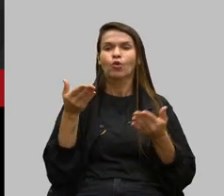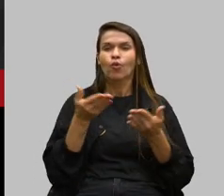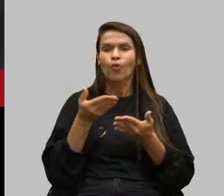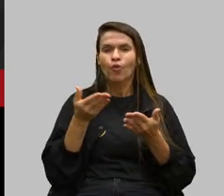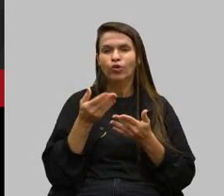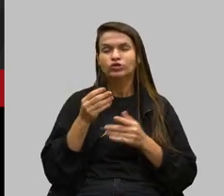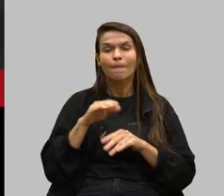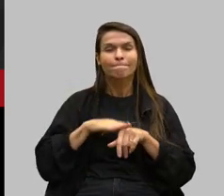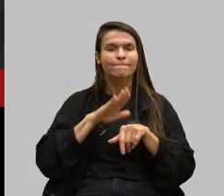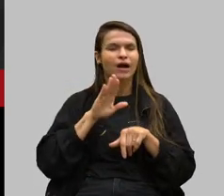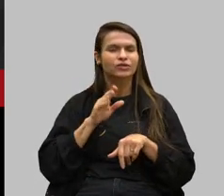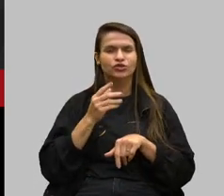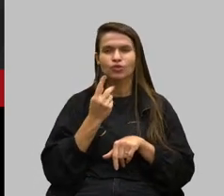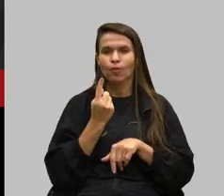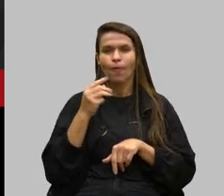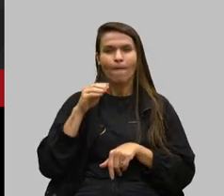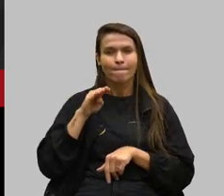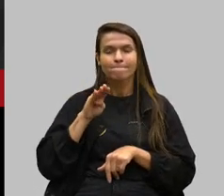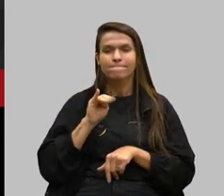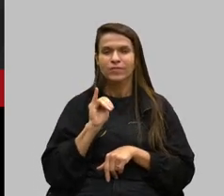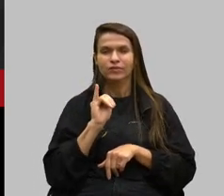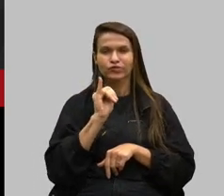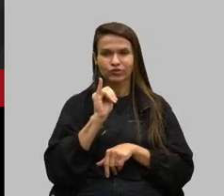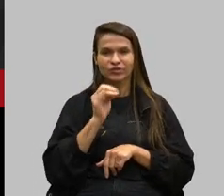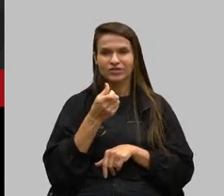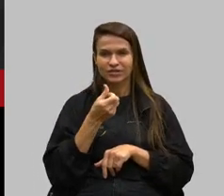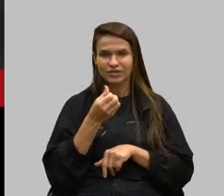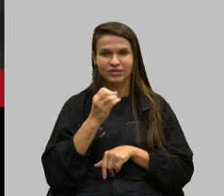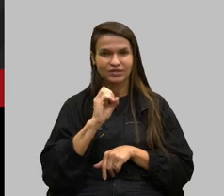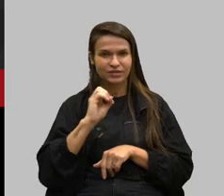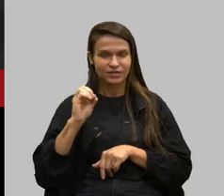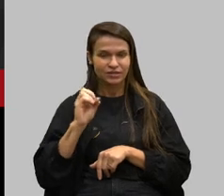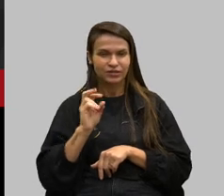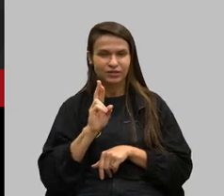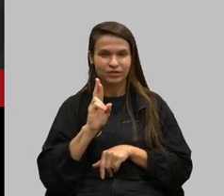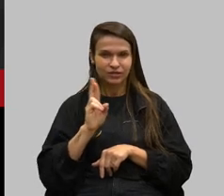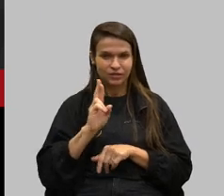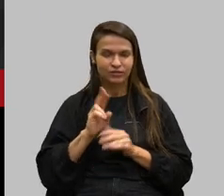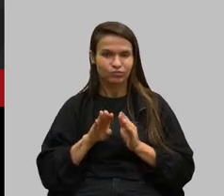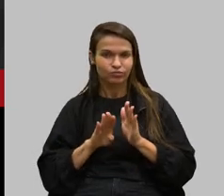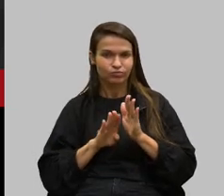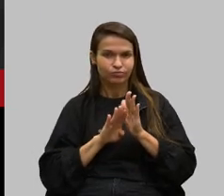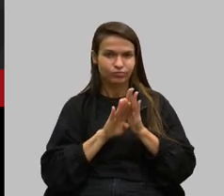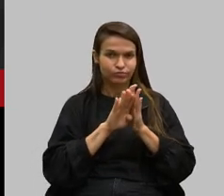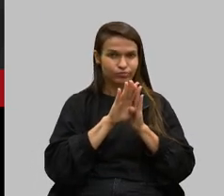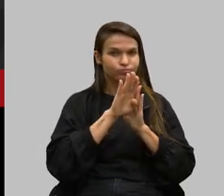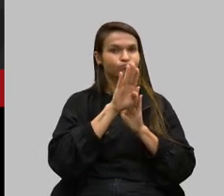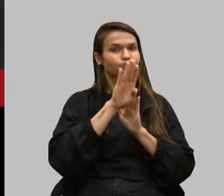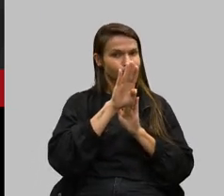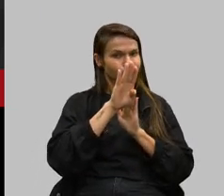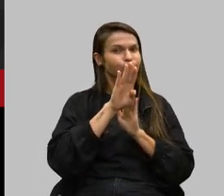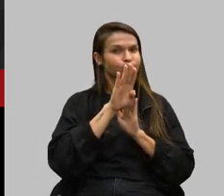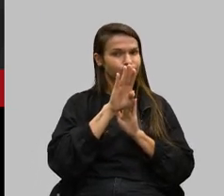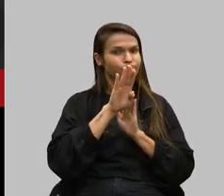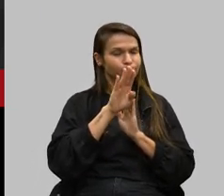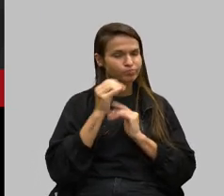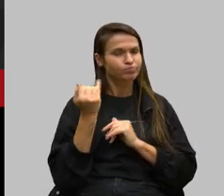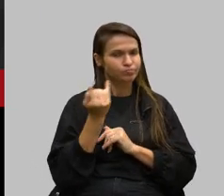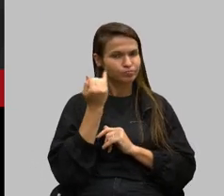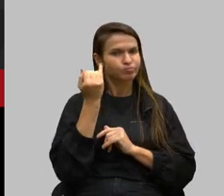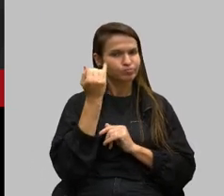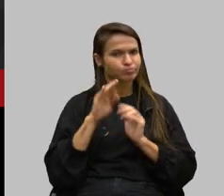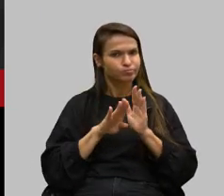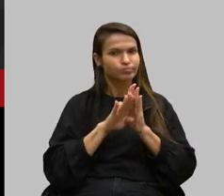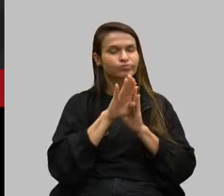R bilhão 600 milhões deais numa num crescimento bastante significativo